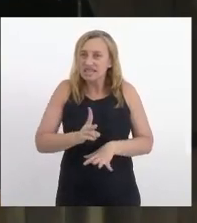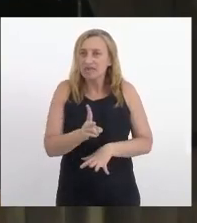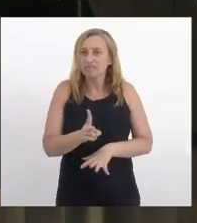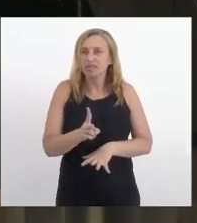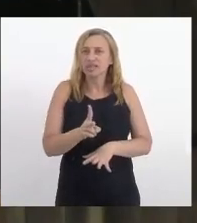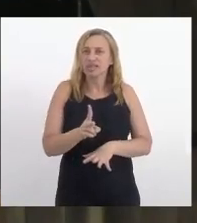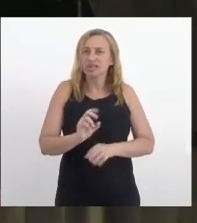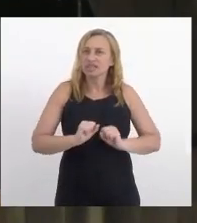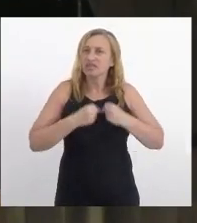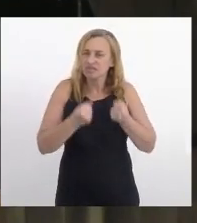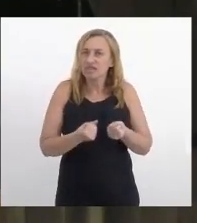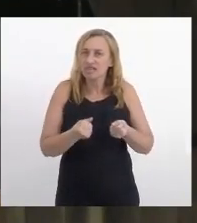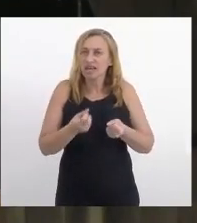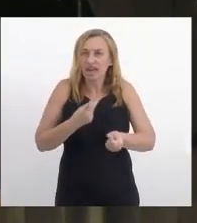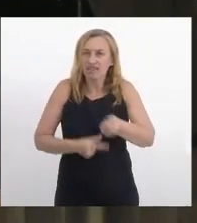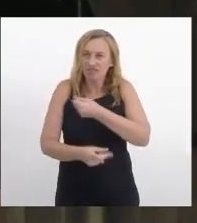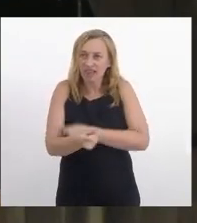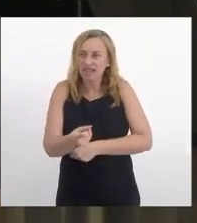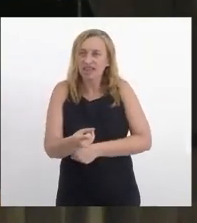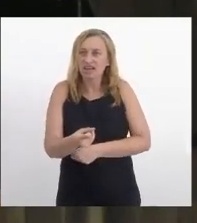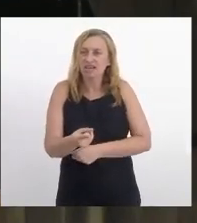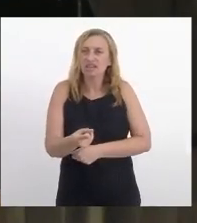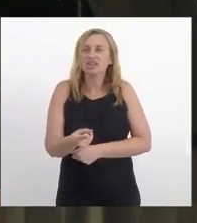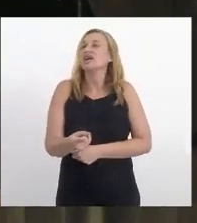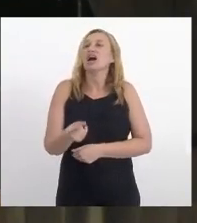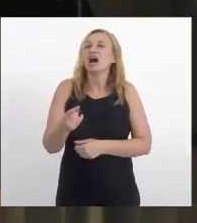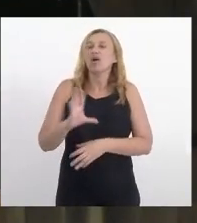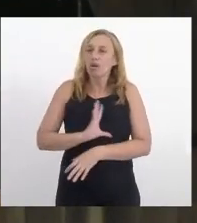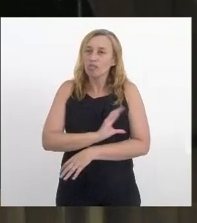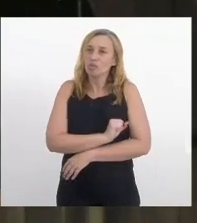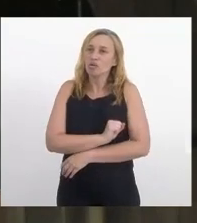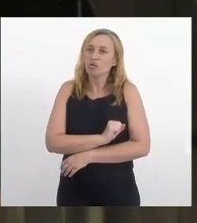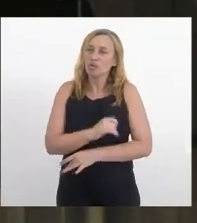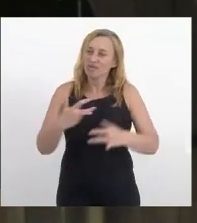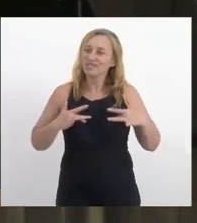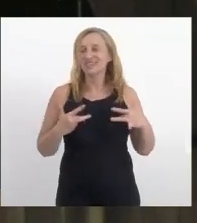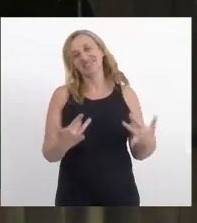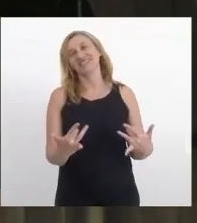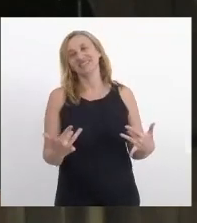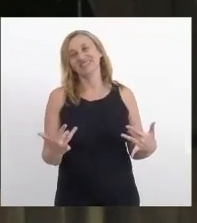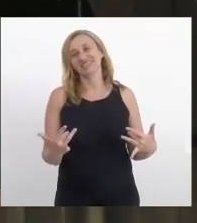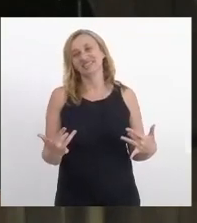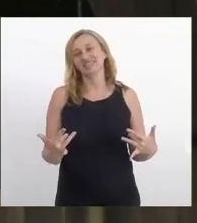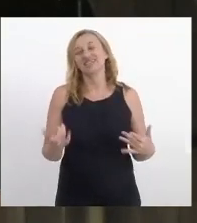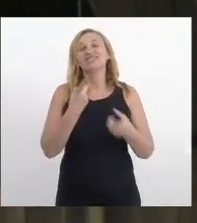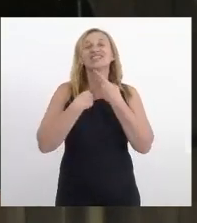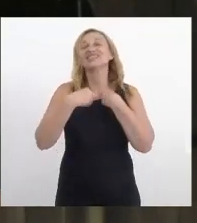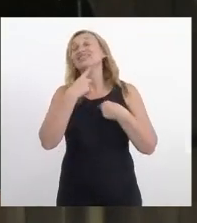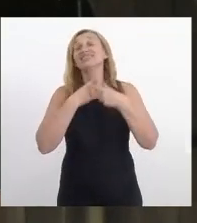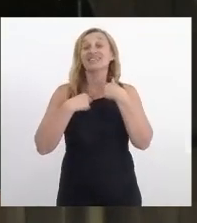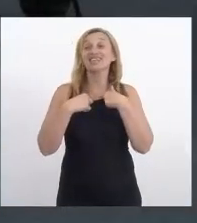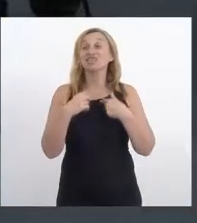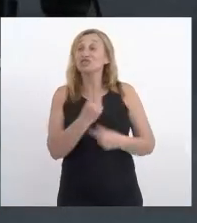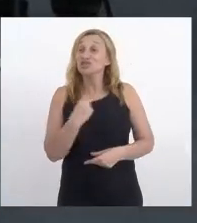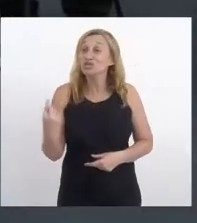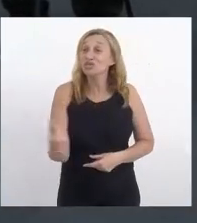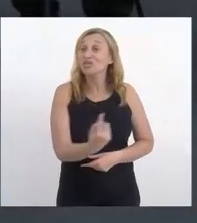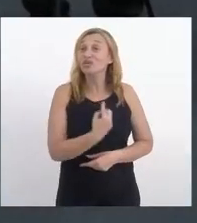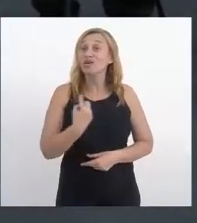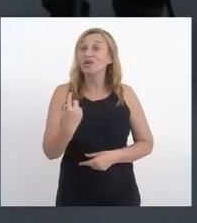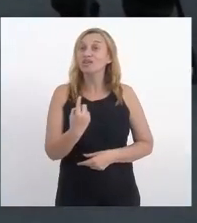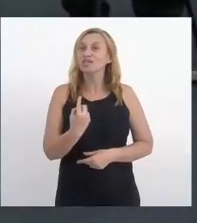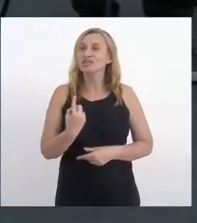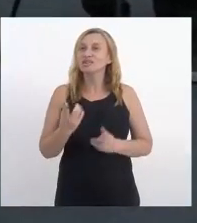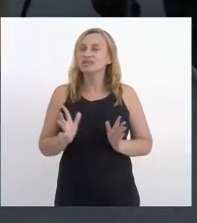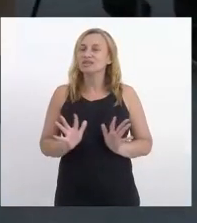eterna, à tolerância, ao amor, à fraternidade e ao desejo de que sejamos, ao